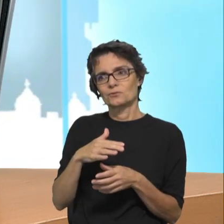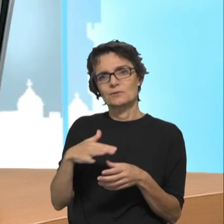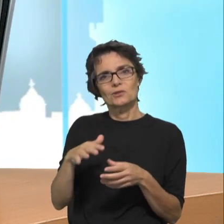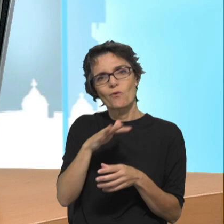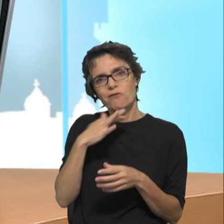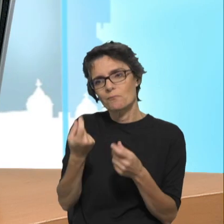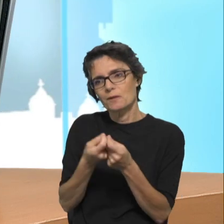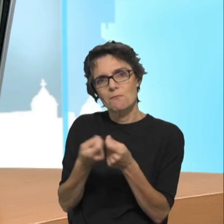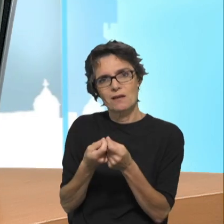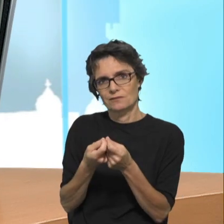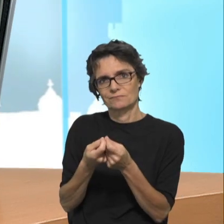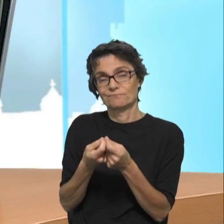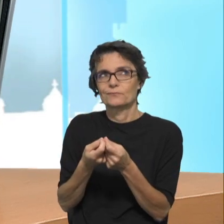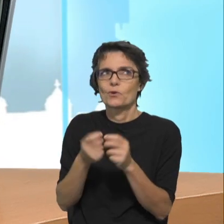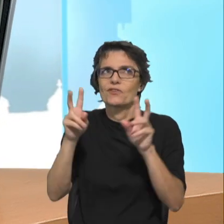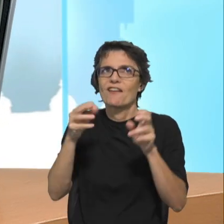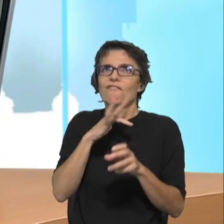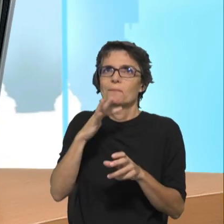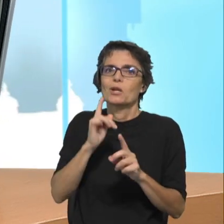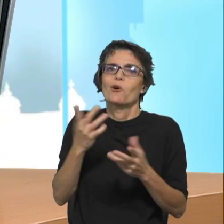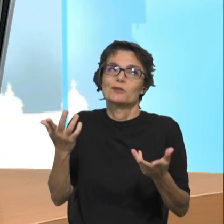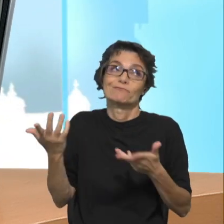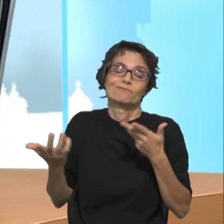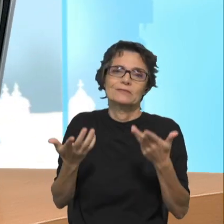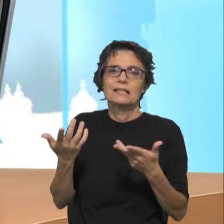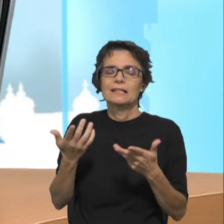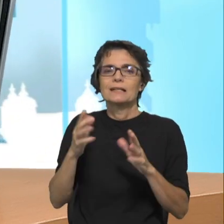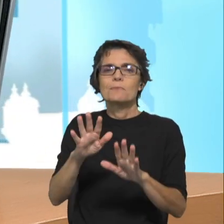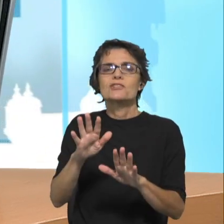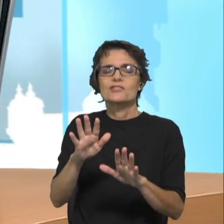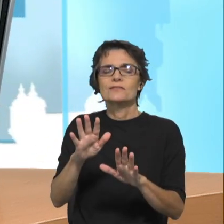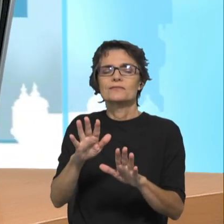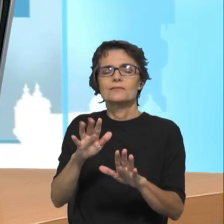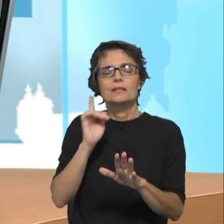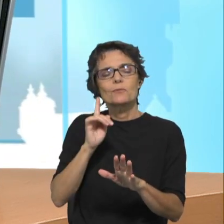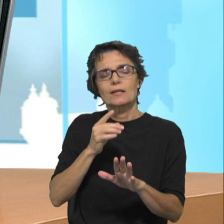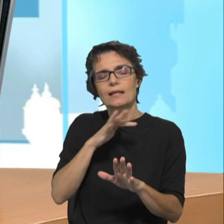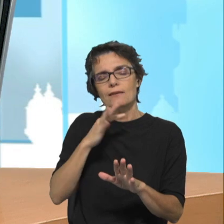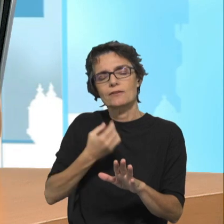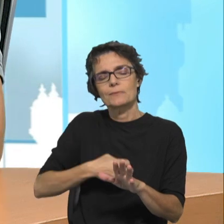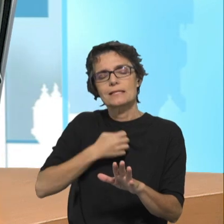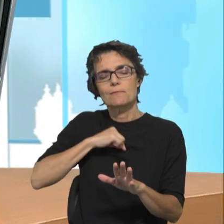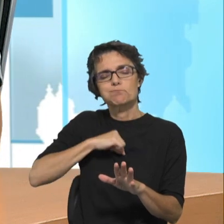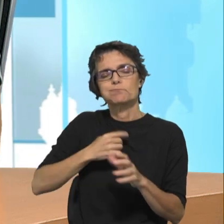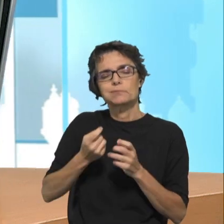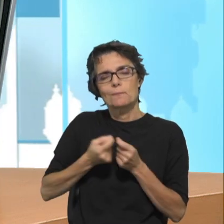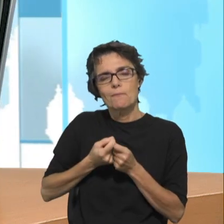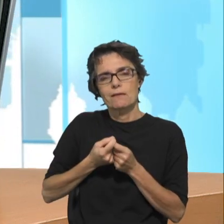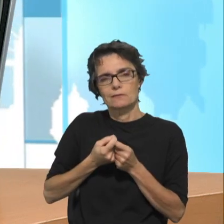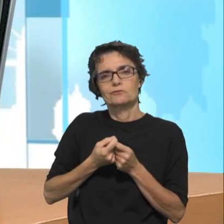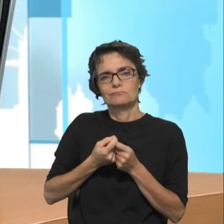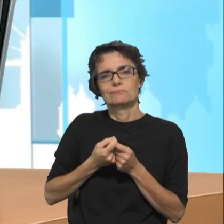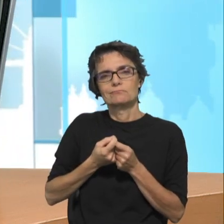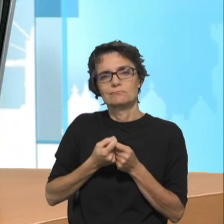família hoje quer dizer muita coisa diferente, mas em que a gente se sinta bem e que possa viver com